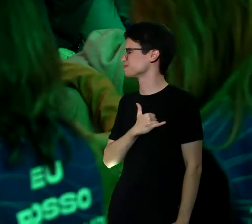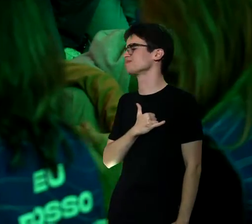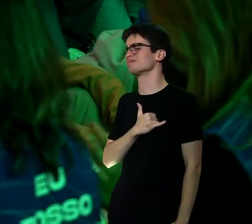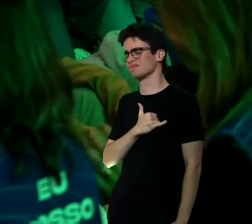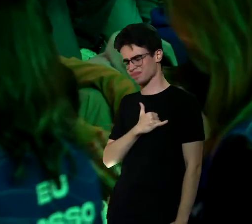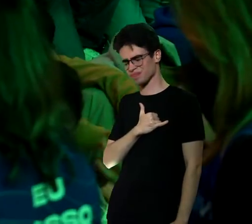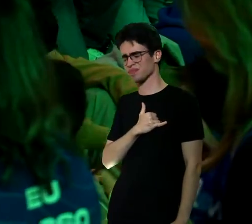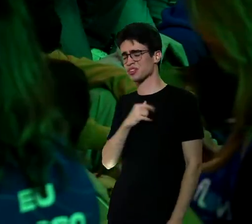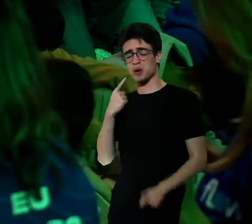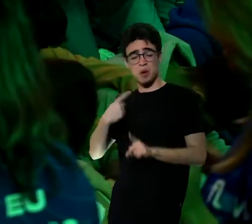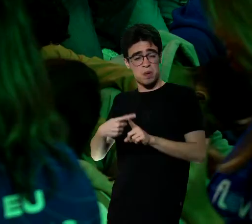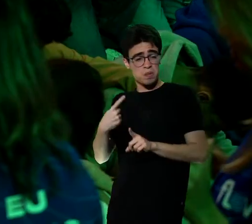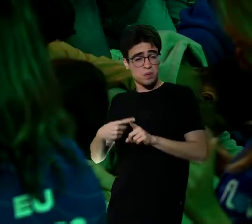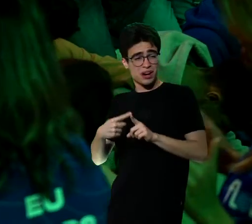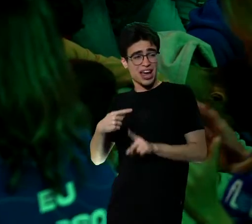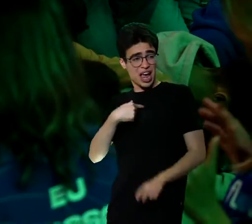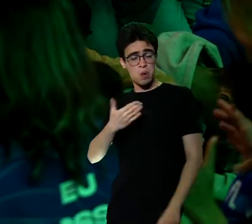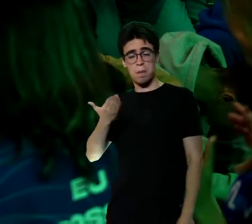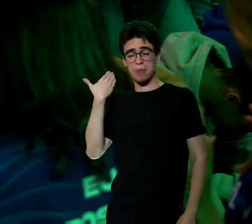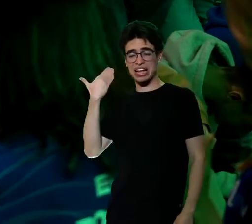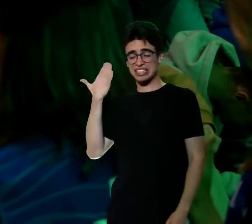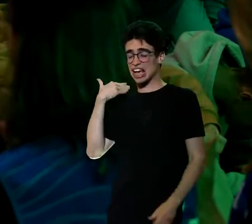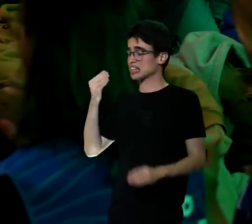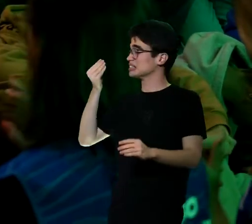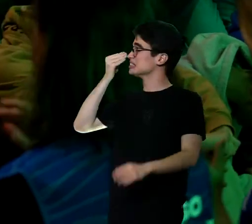porque eu me virei de costas para o Senhor.